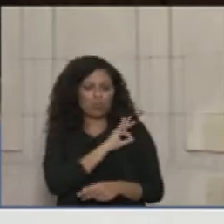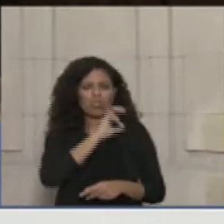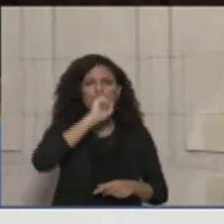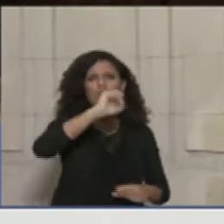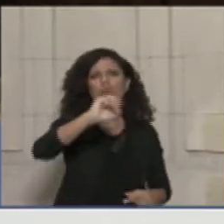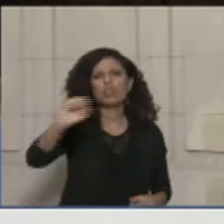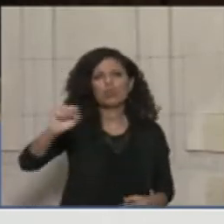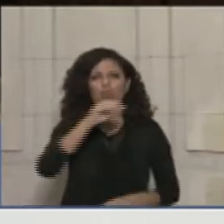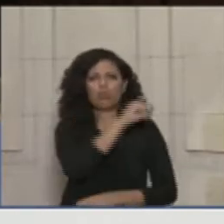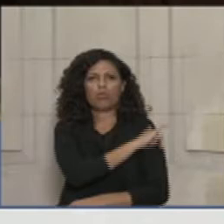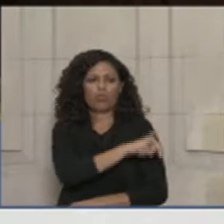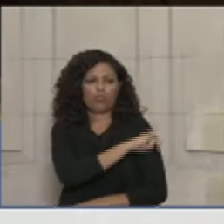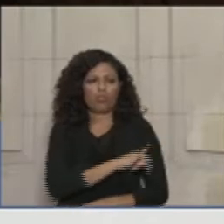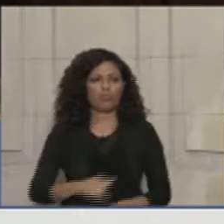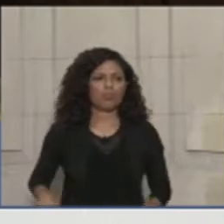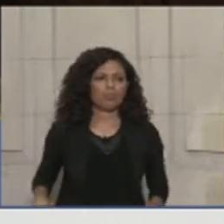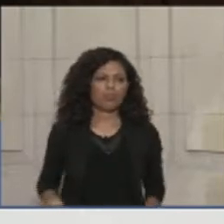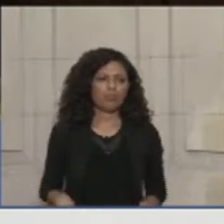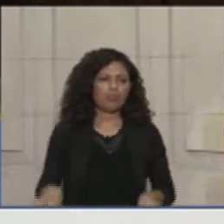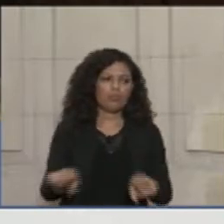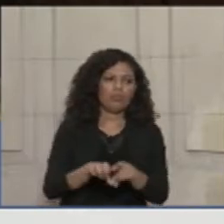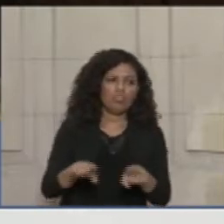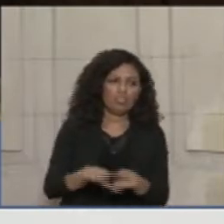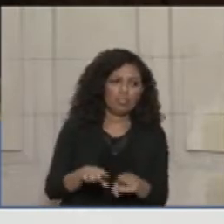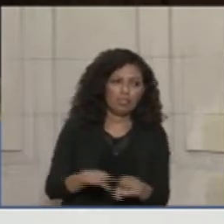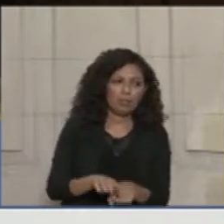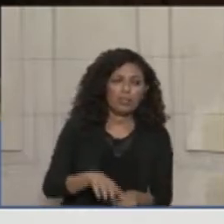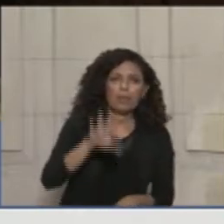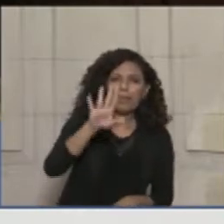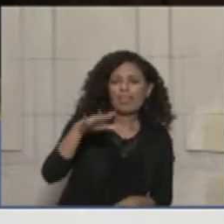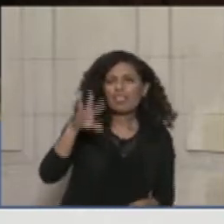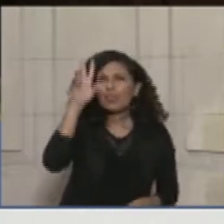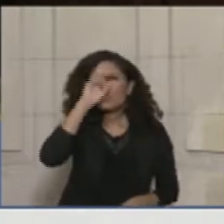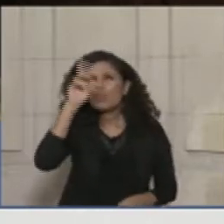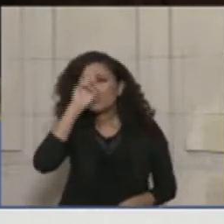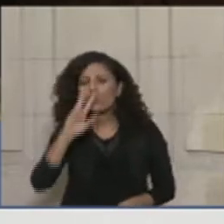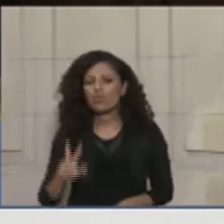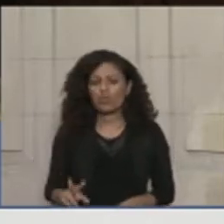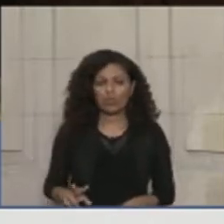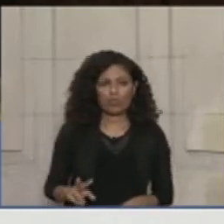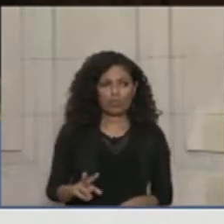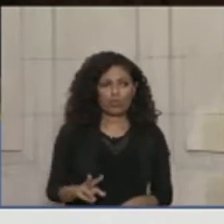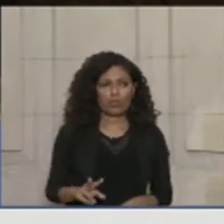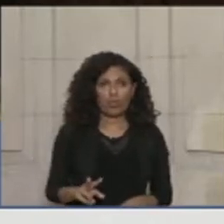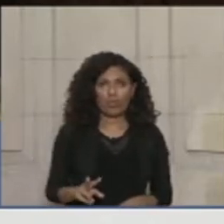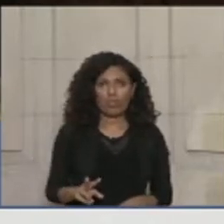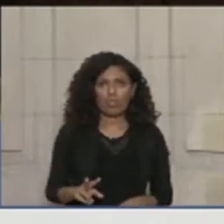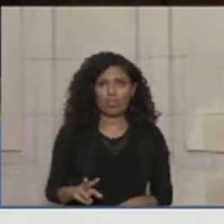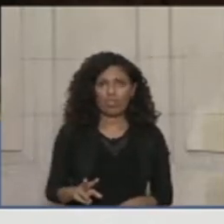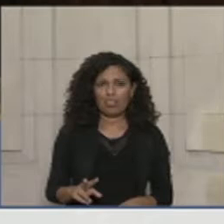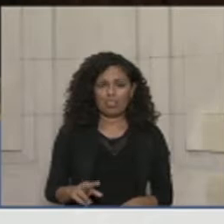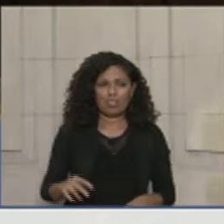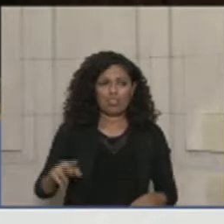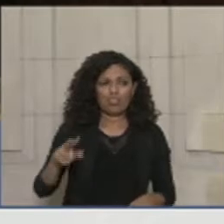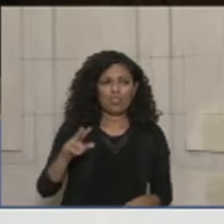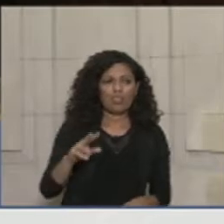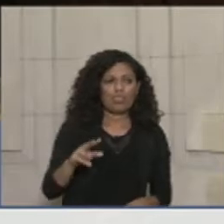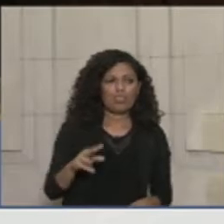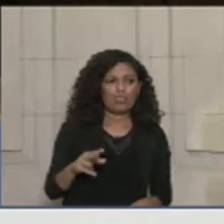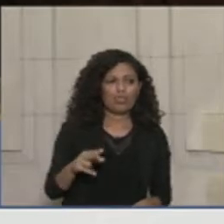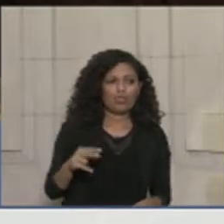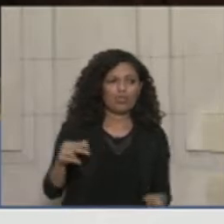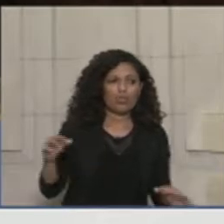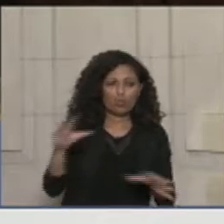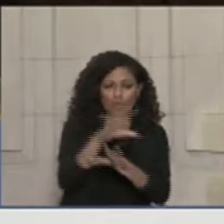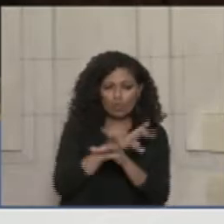Rio de Janeiro. Ainda assim, essa memória ela é sistematicamente violada, mesmo nesse período. Ao contar